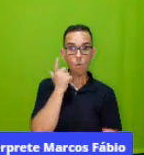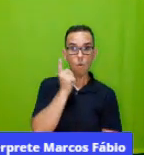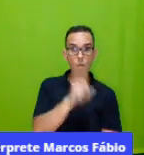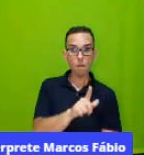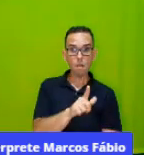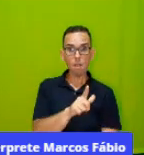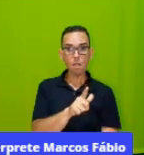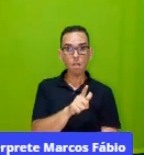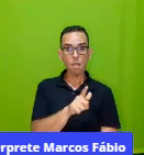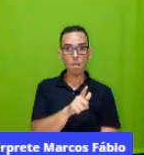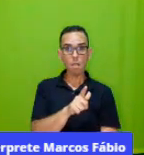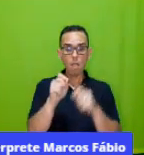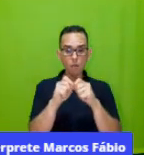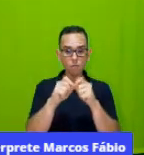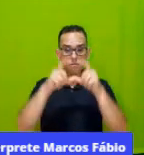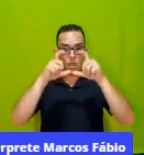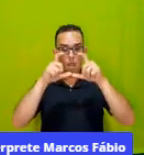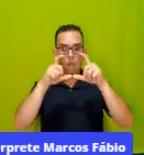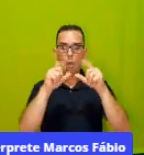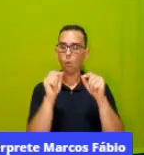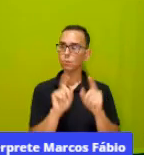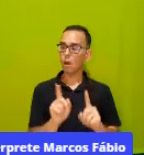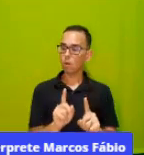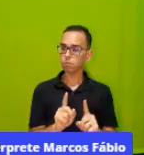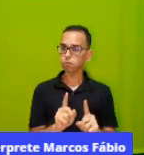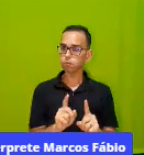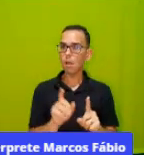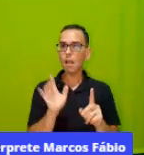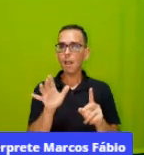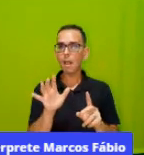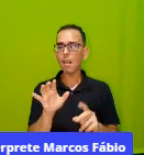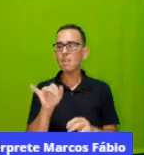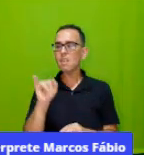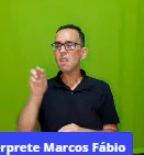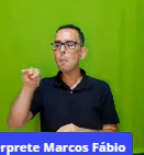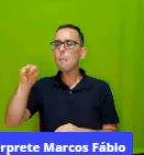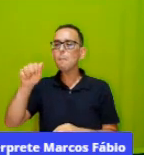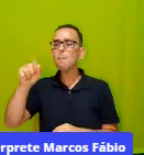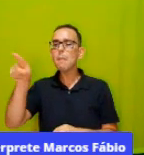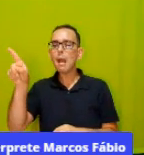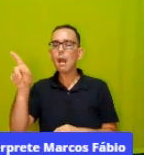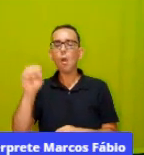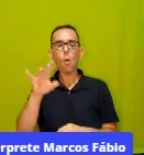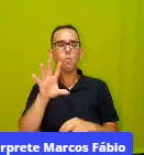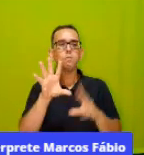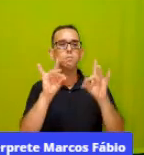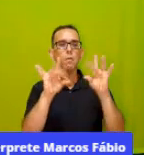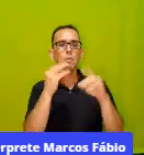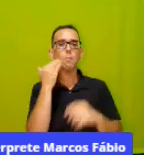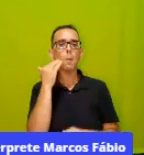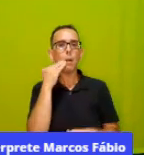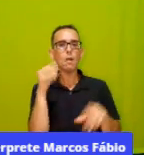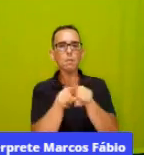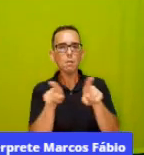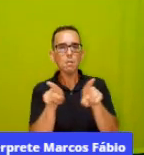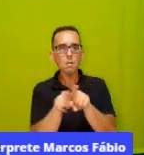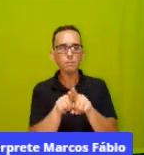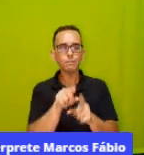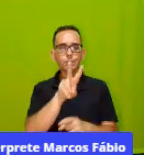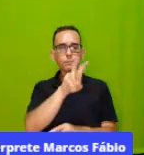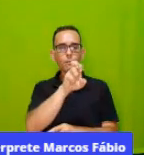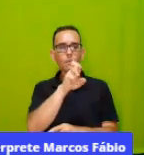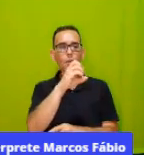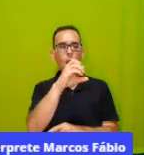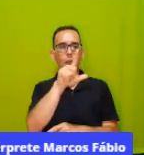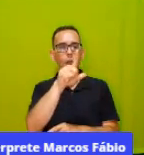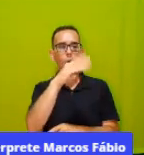Imprimindo. Aí você pode ver como você vai, se você vai engrossar ou se não tem necessidade. Você vai colocar o